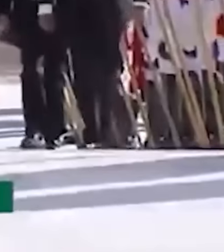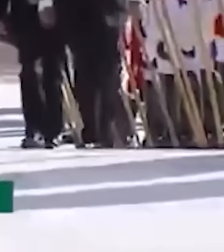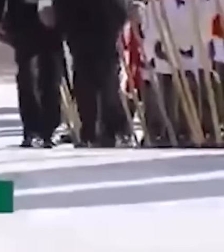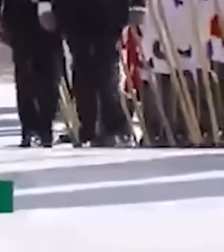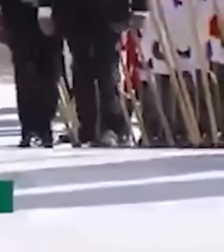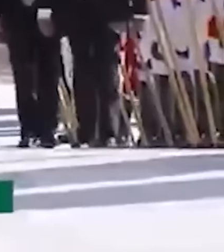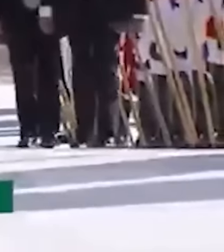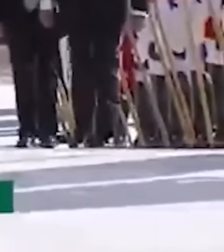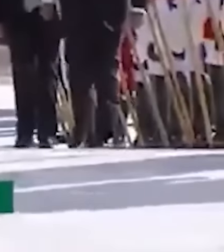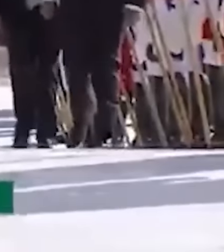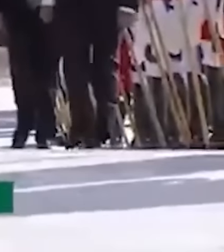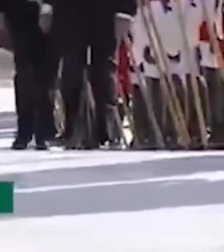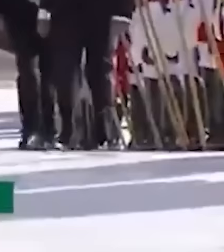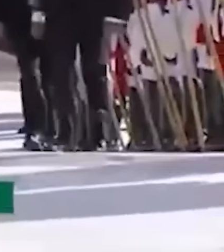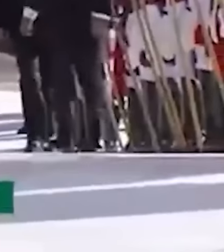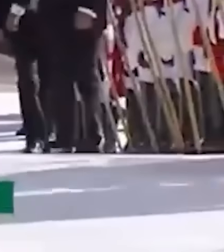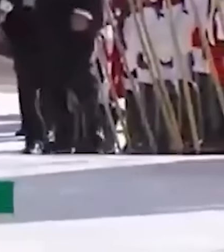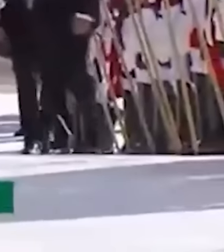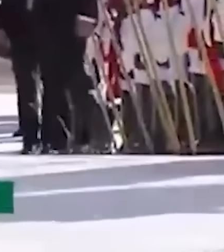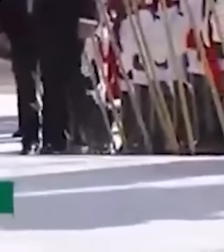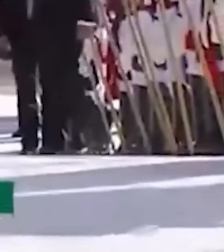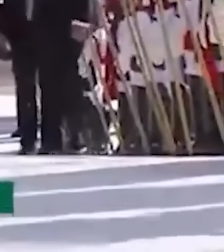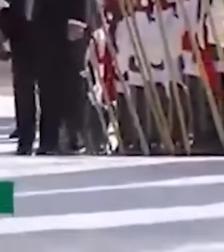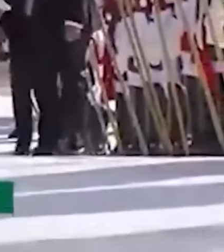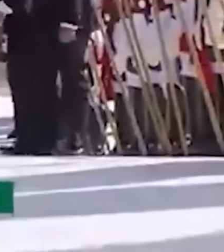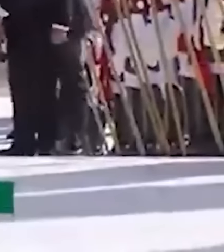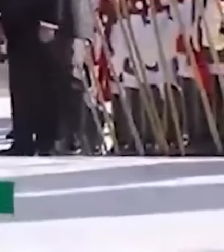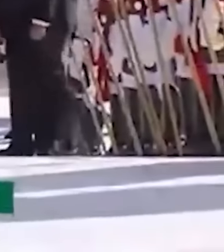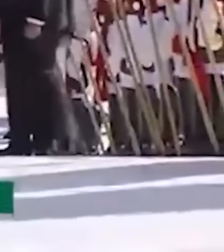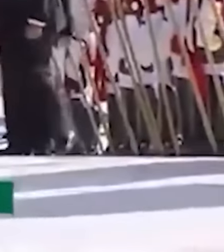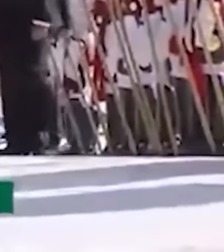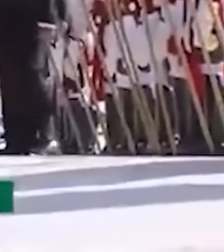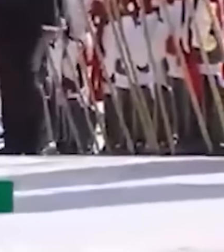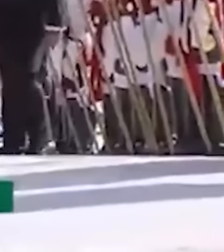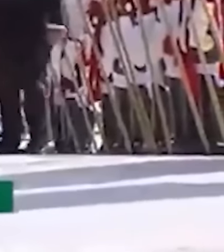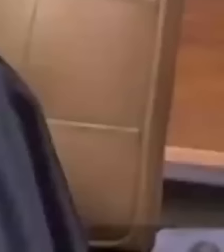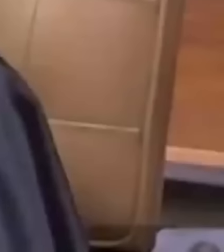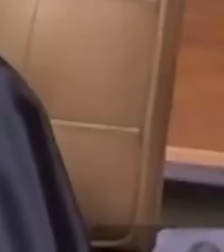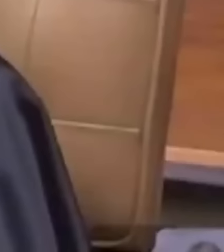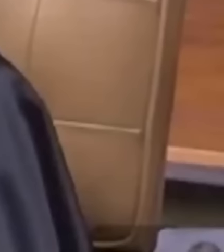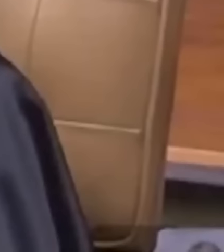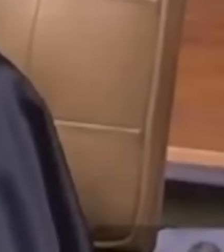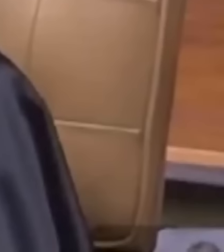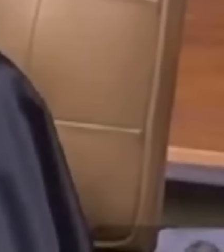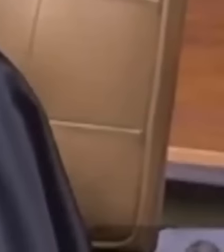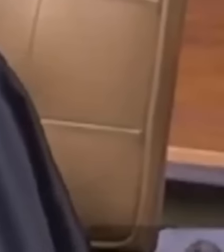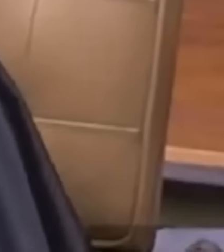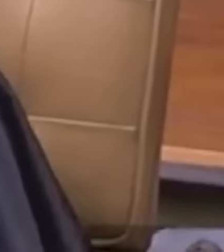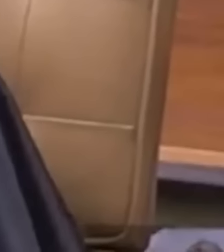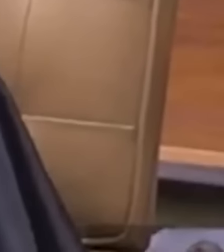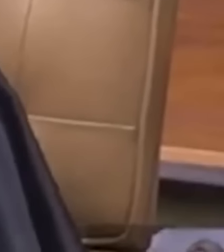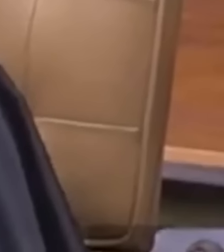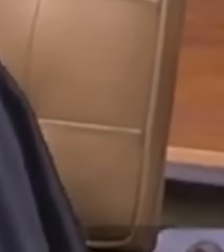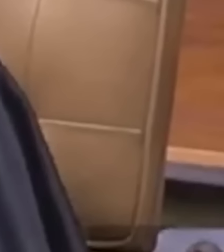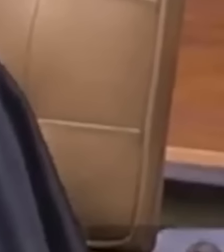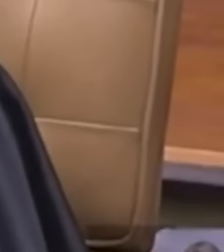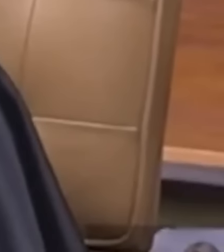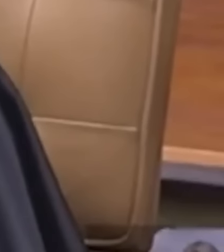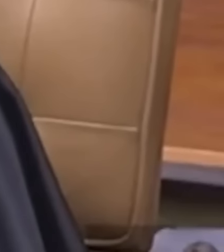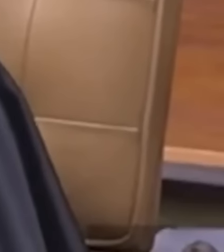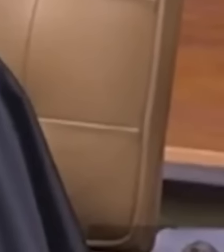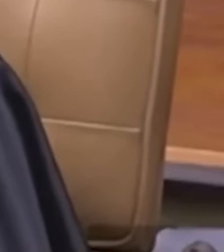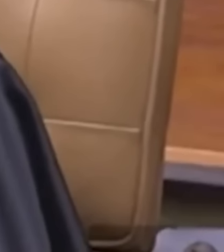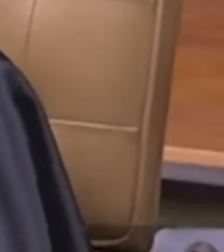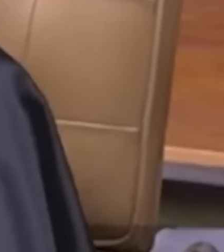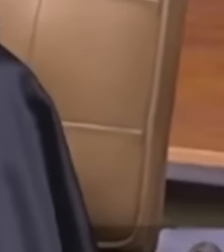perigo do populismo de direita foi derrotado O amor venceu Não Contavam com a astúcia do Ministro Dias